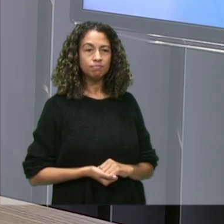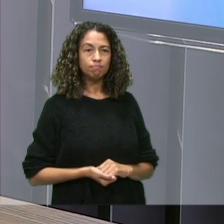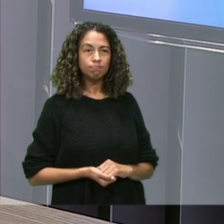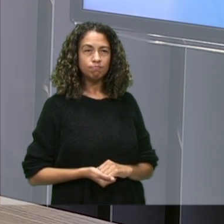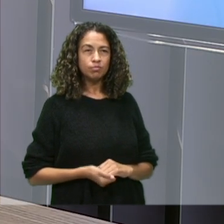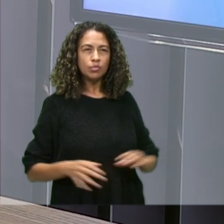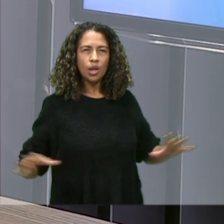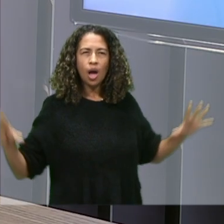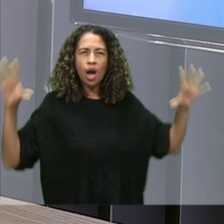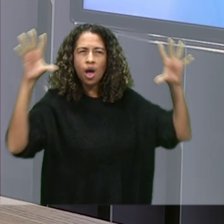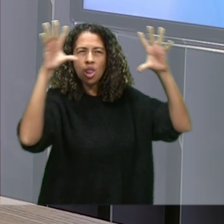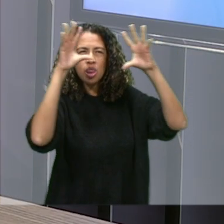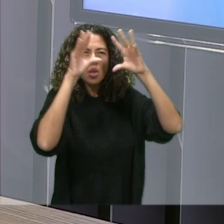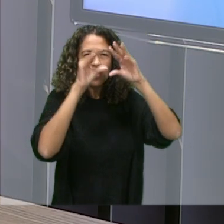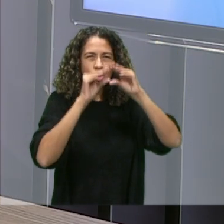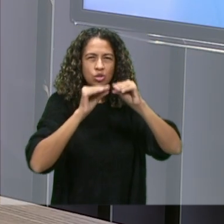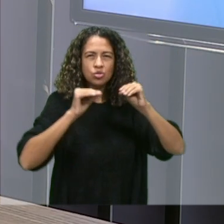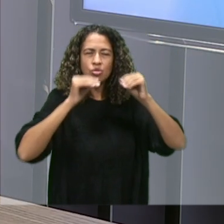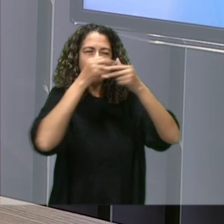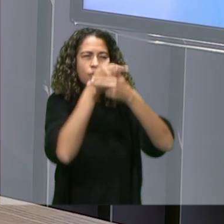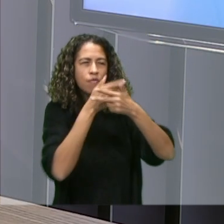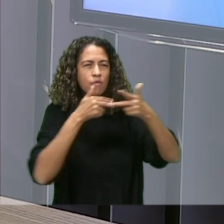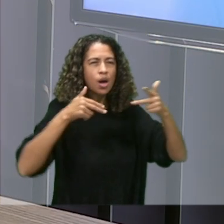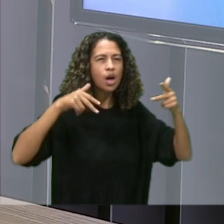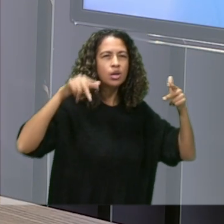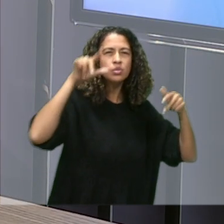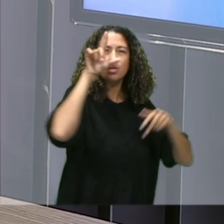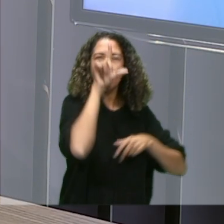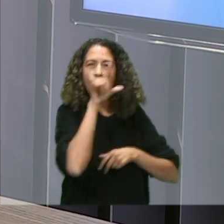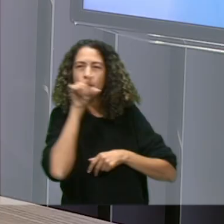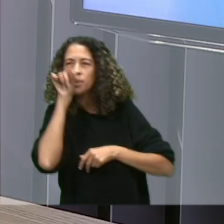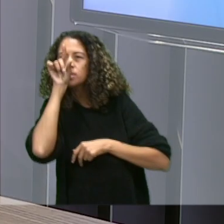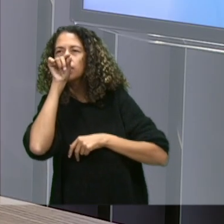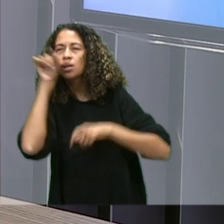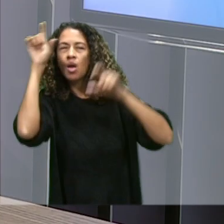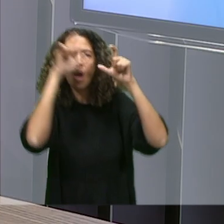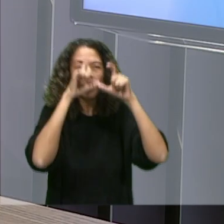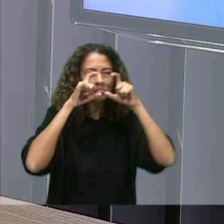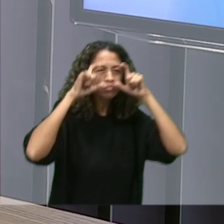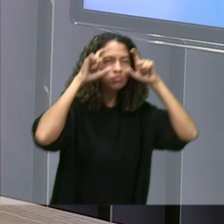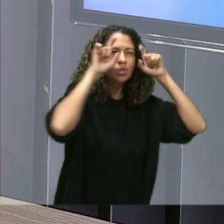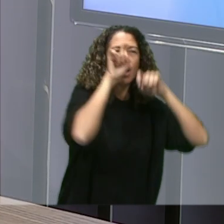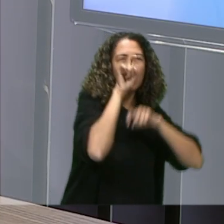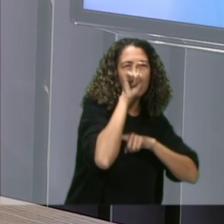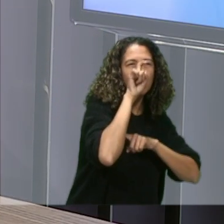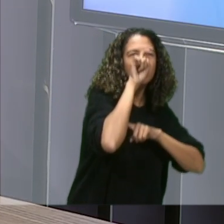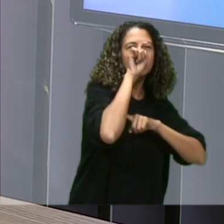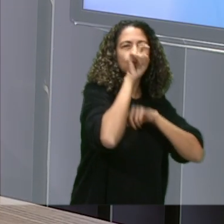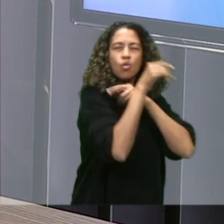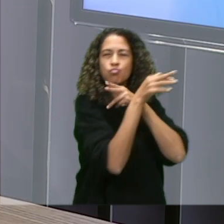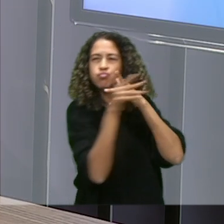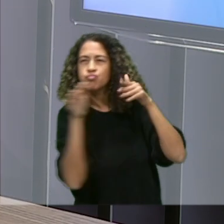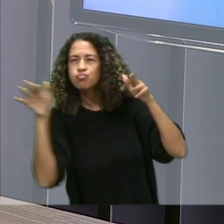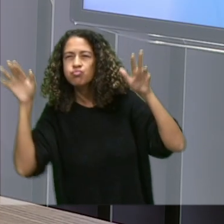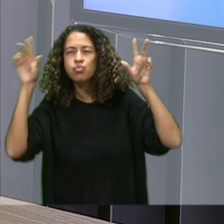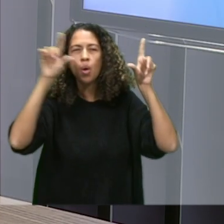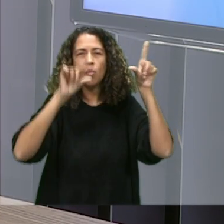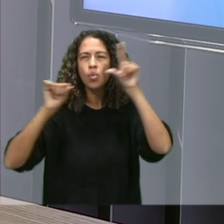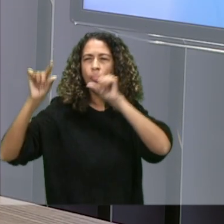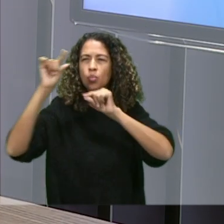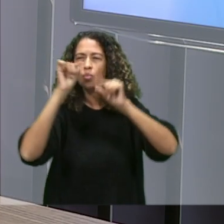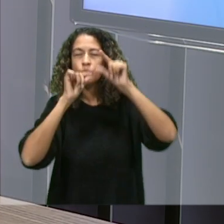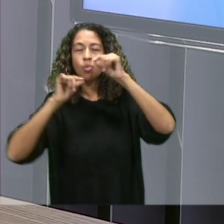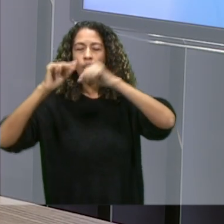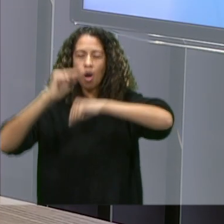as vozes soturnas da noite, Suindara, a coruja, Bacurau e Urutau, sons de